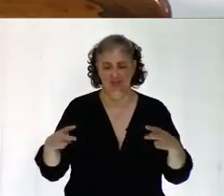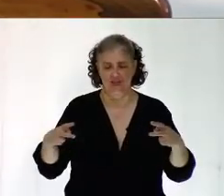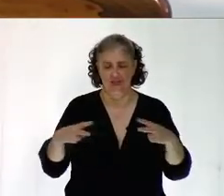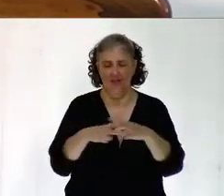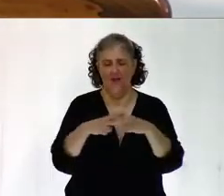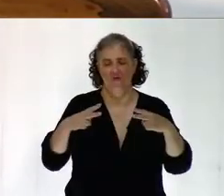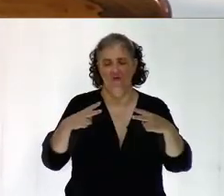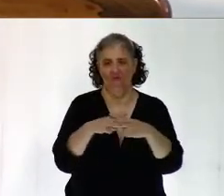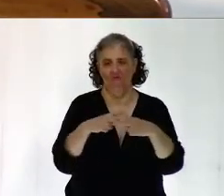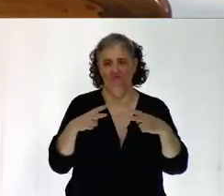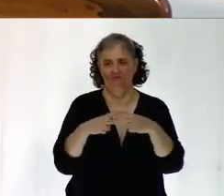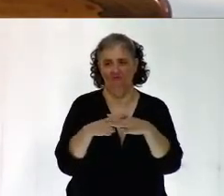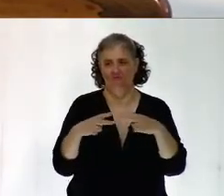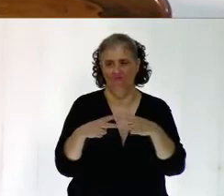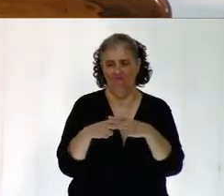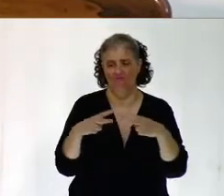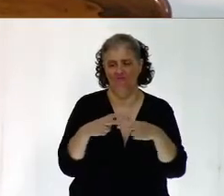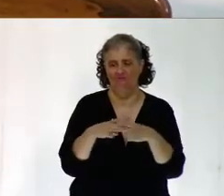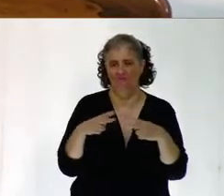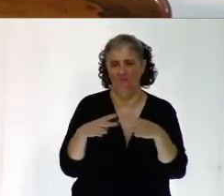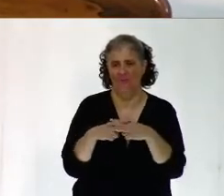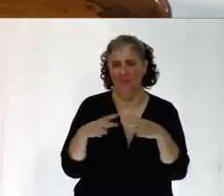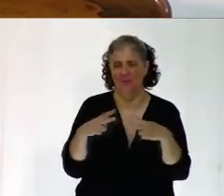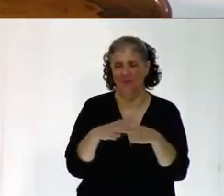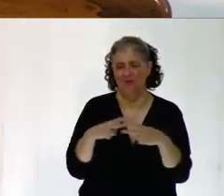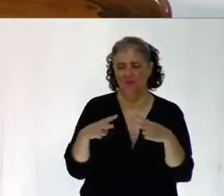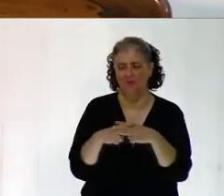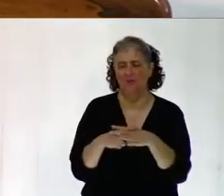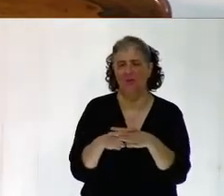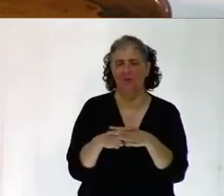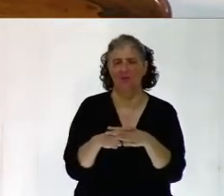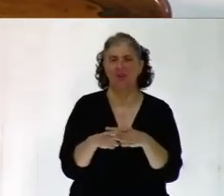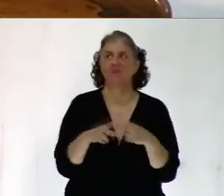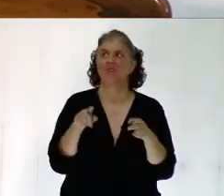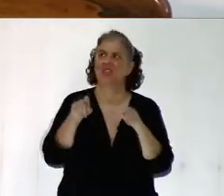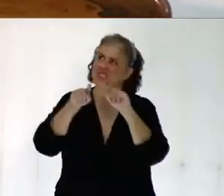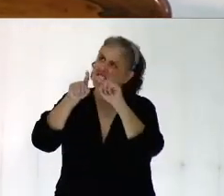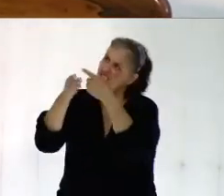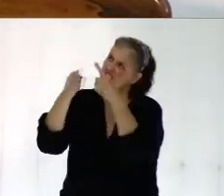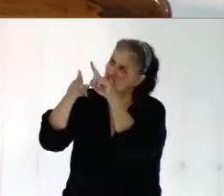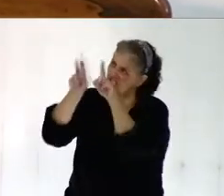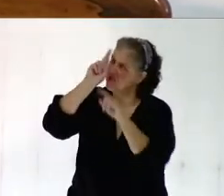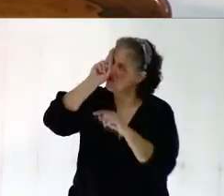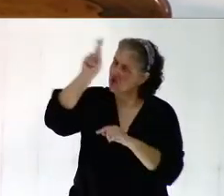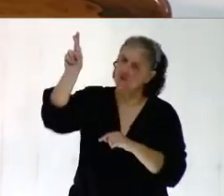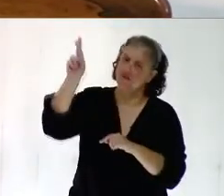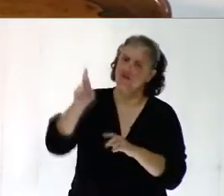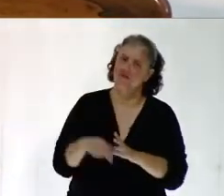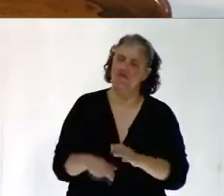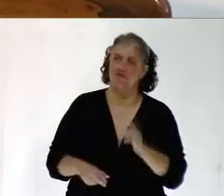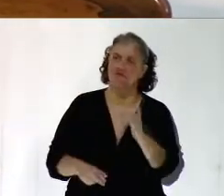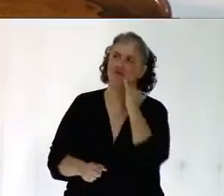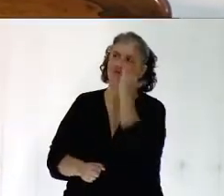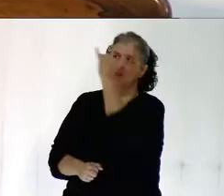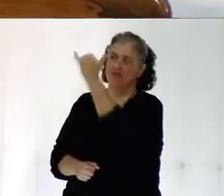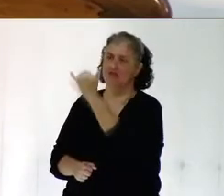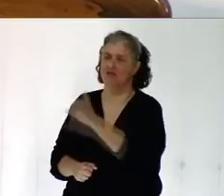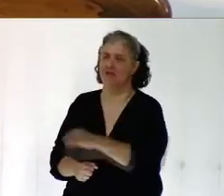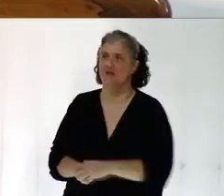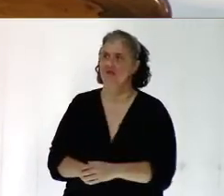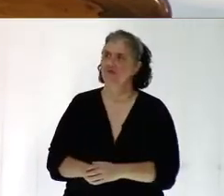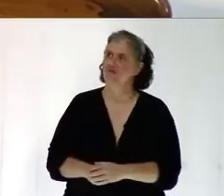dos filhos de israel e porque tentaram ao senhor dizendo bom ouvir isso está